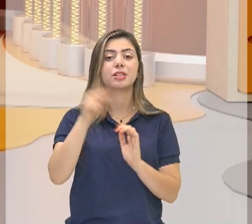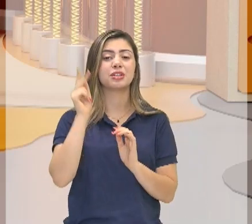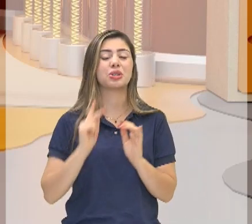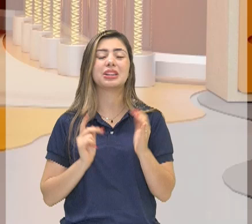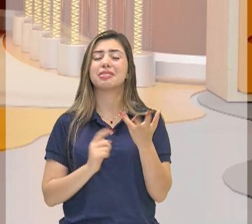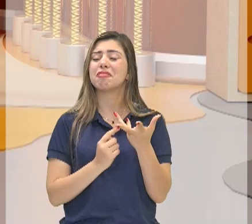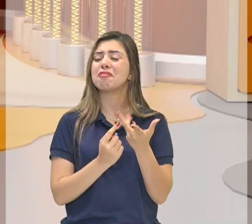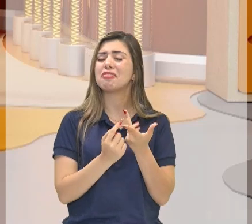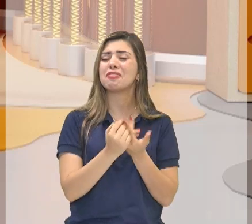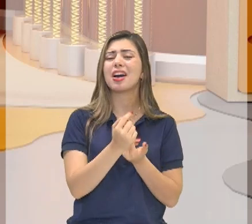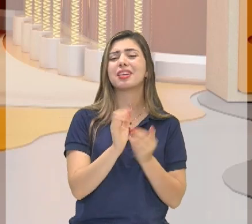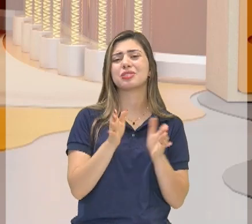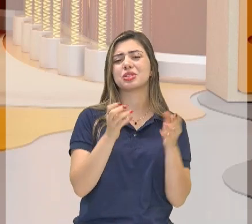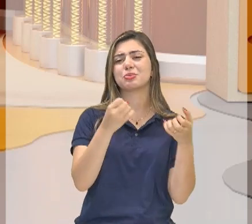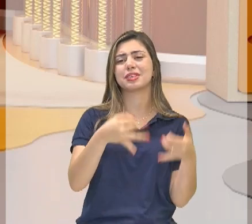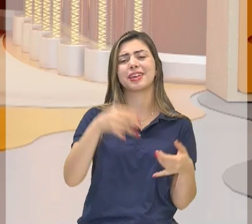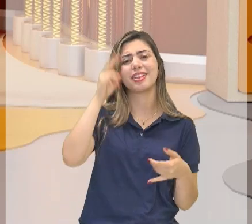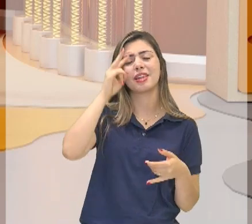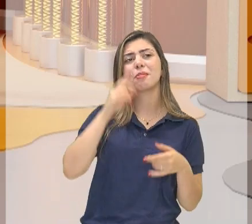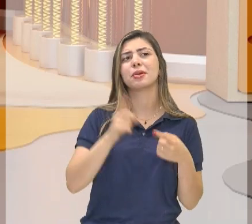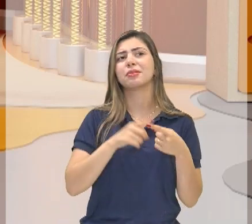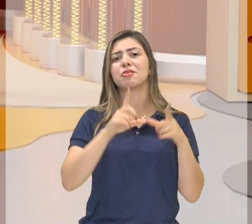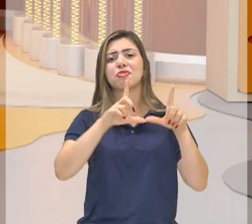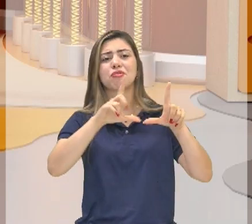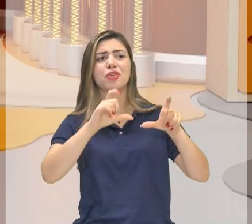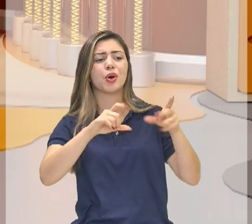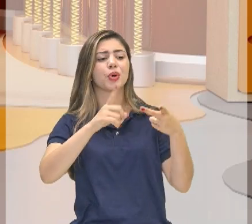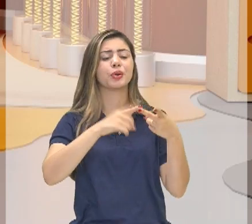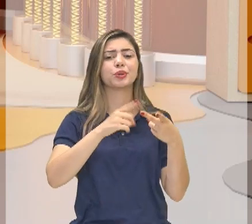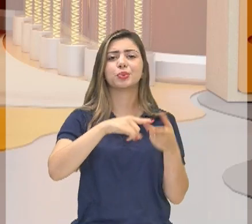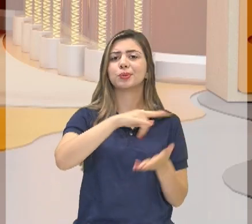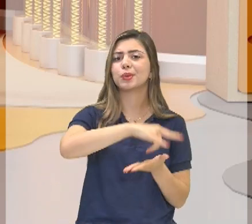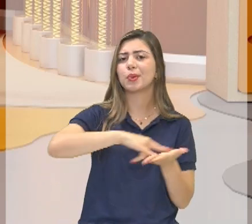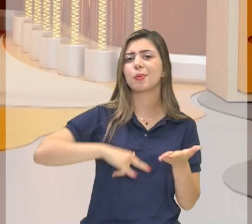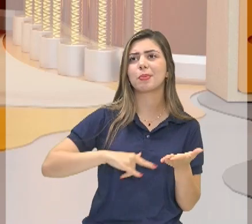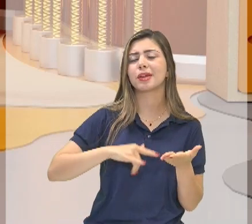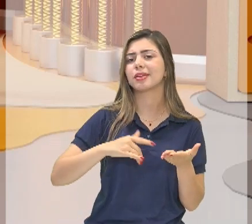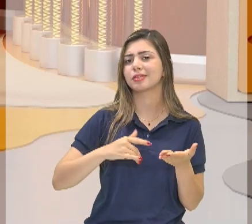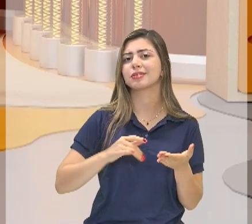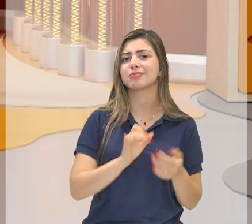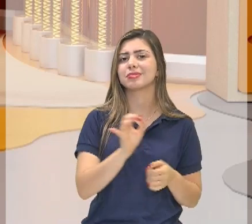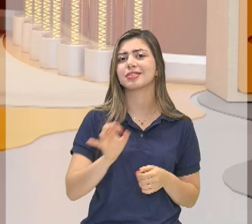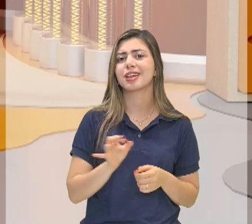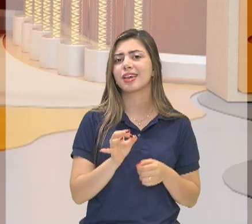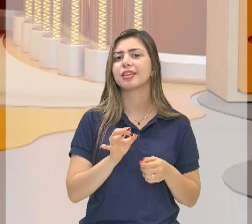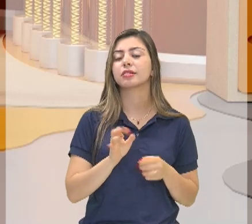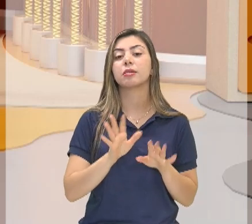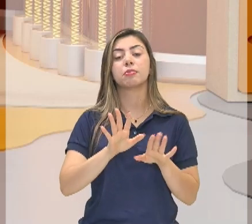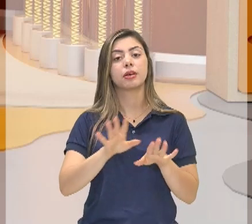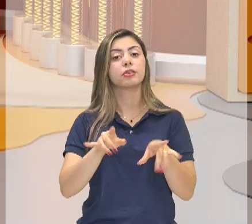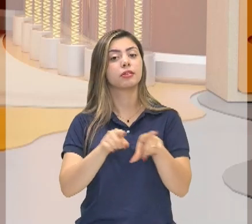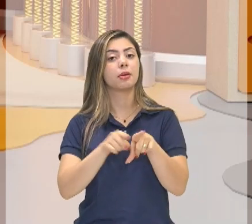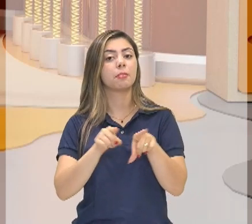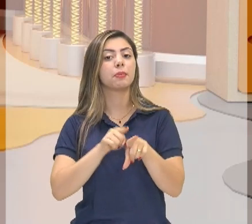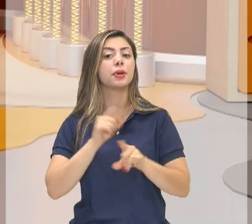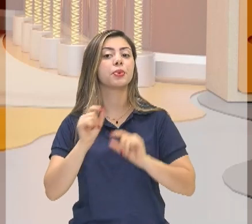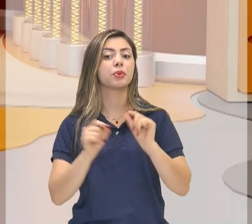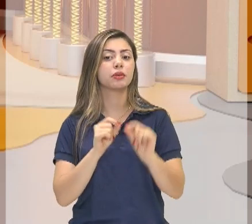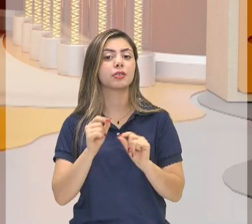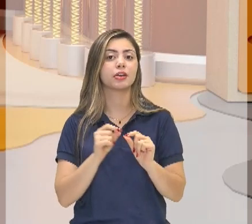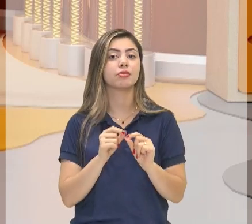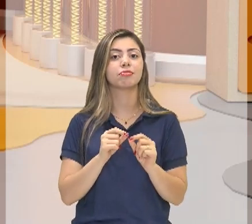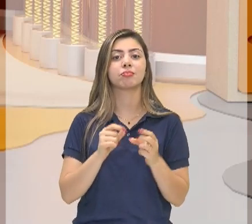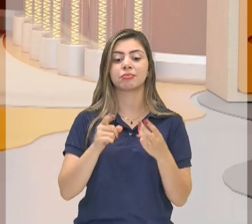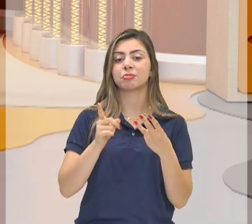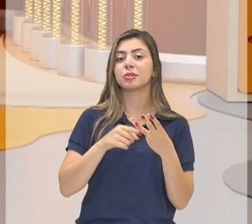já falamos, uma foto, um documento, até mesmo, né, uma carteira